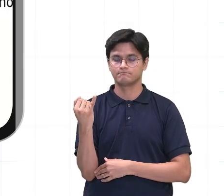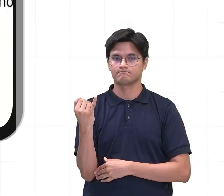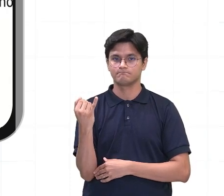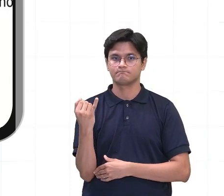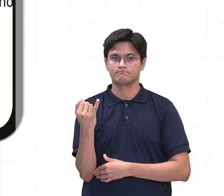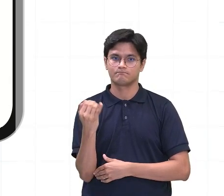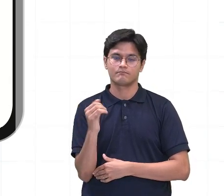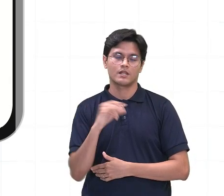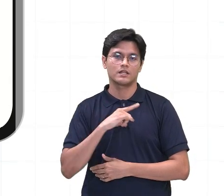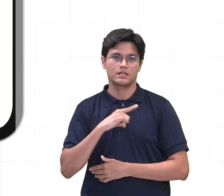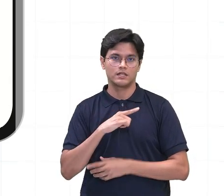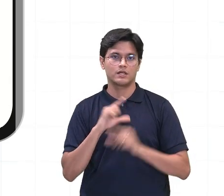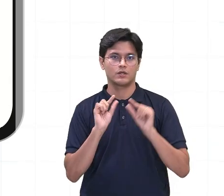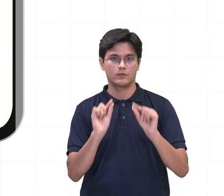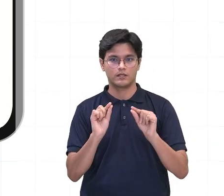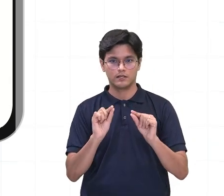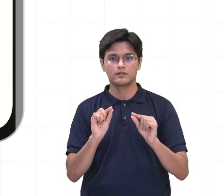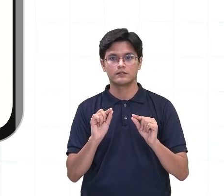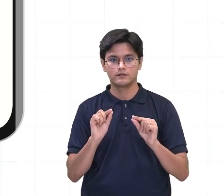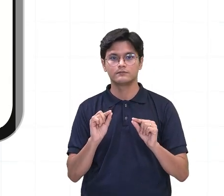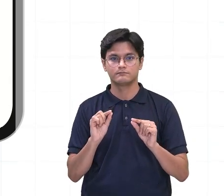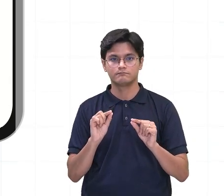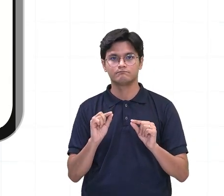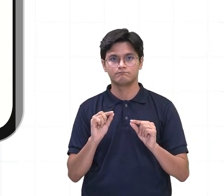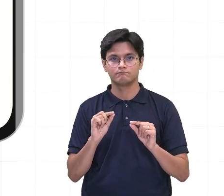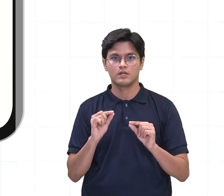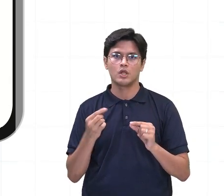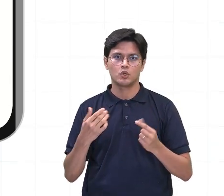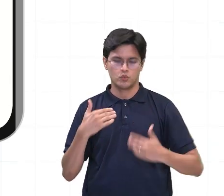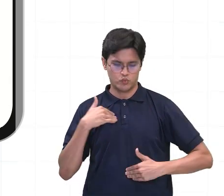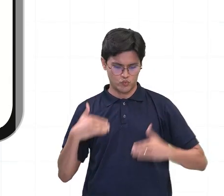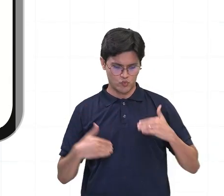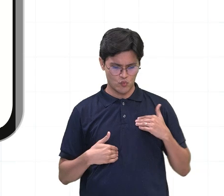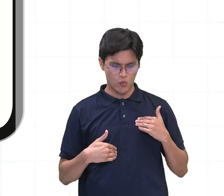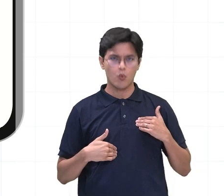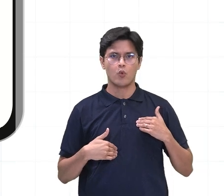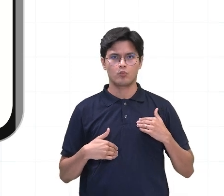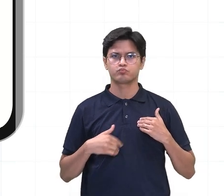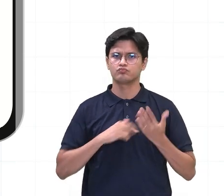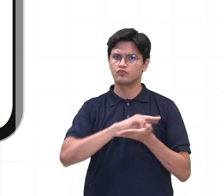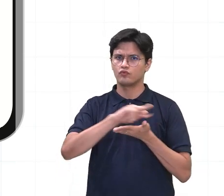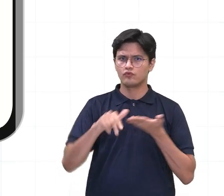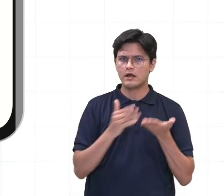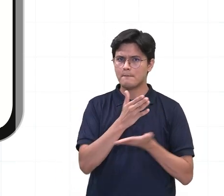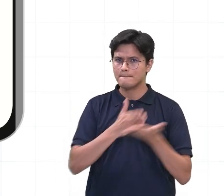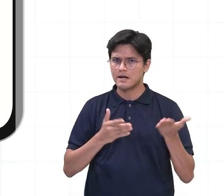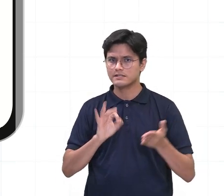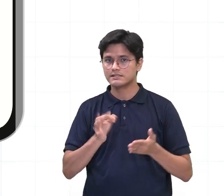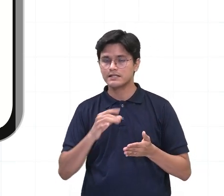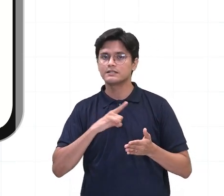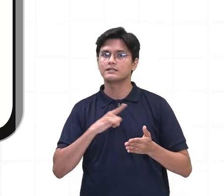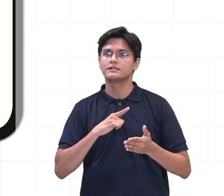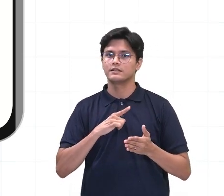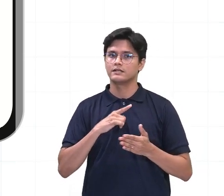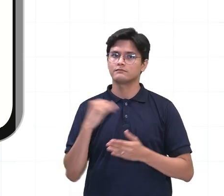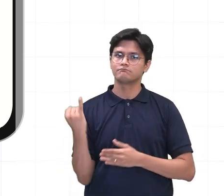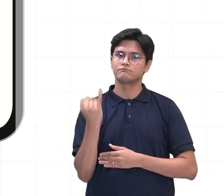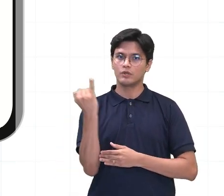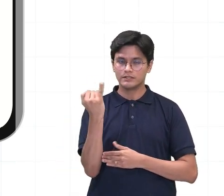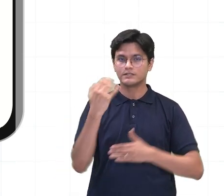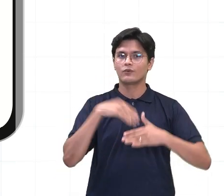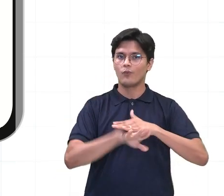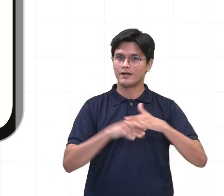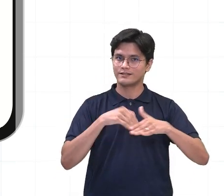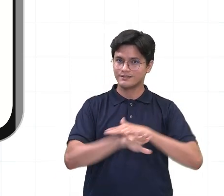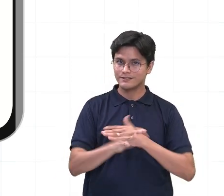a presença em diversas partes do nosso corpo, ele tem ali essa importância de reserva energética também,